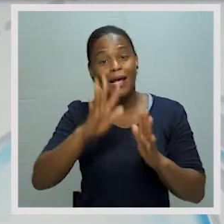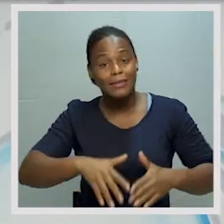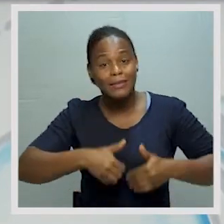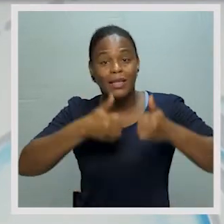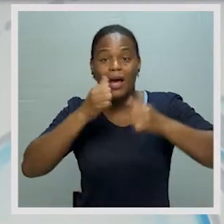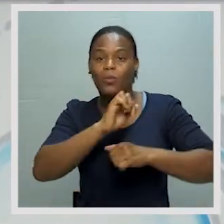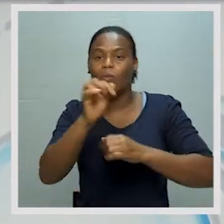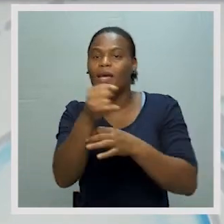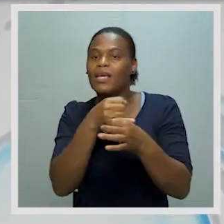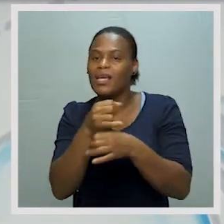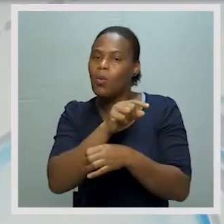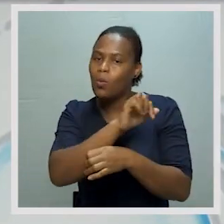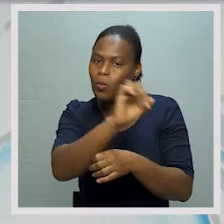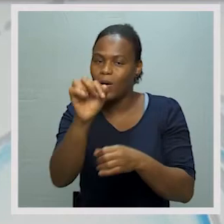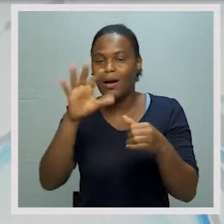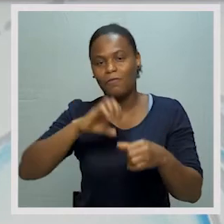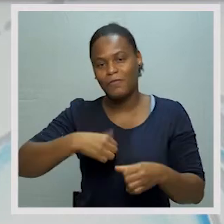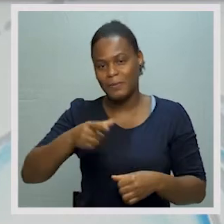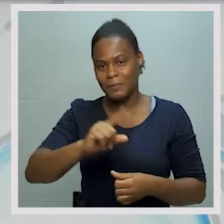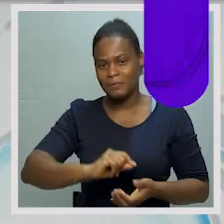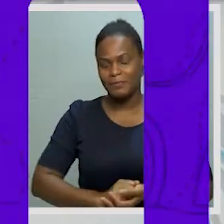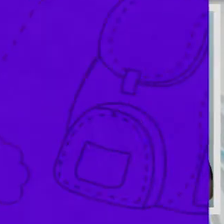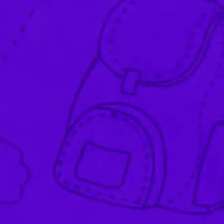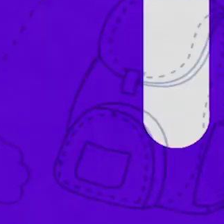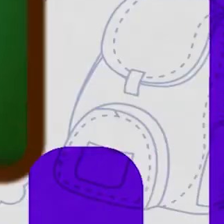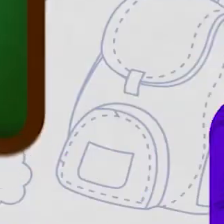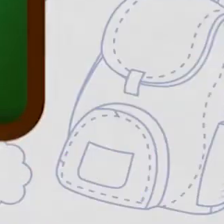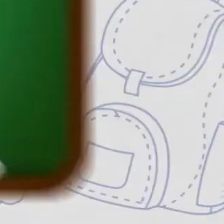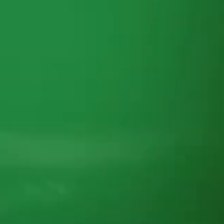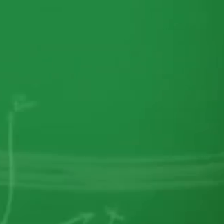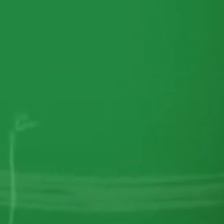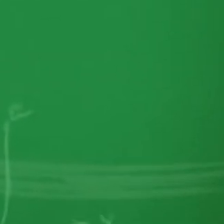cidade, pela sua ilha e por Cabo Verde.